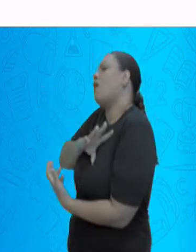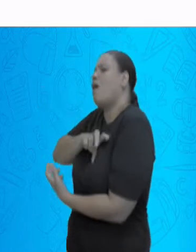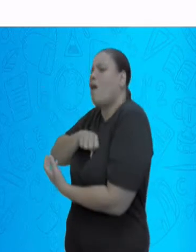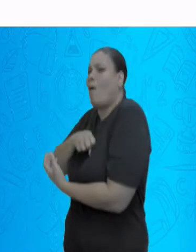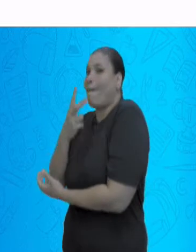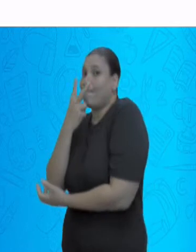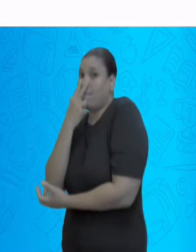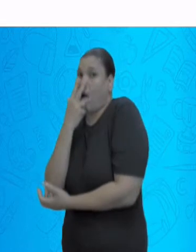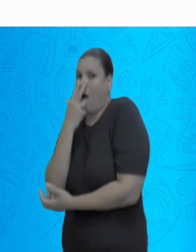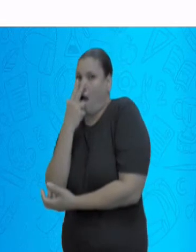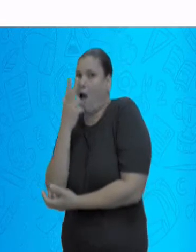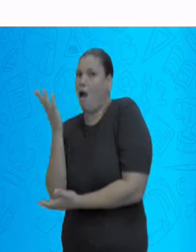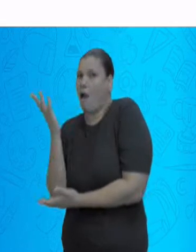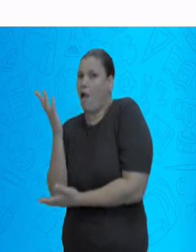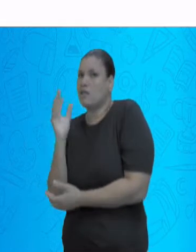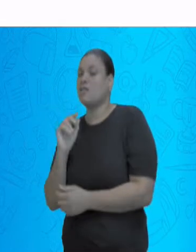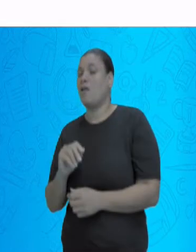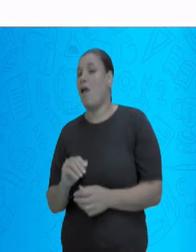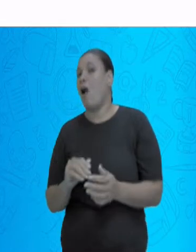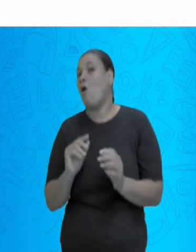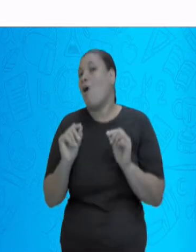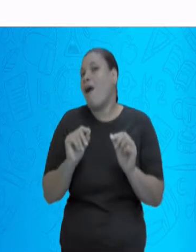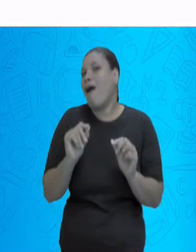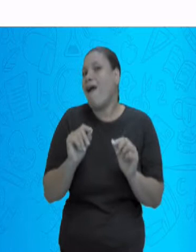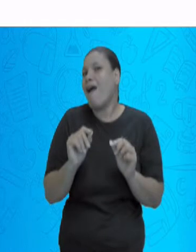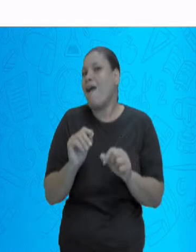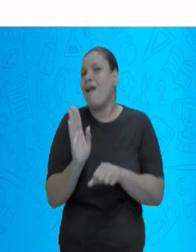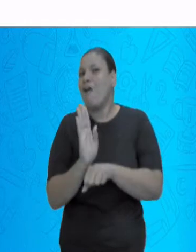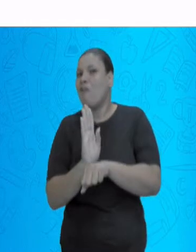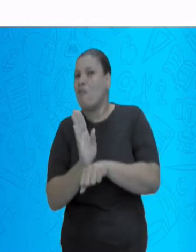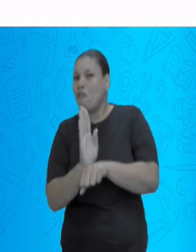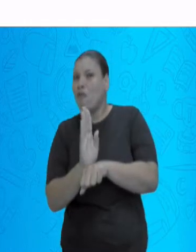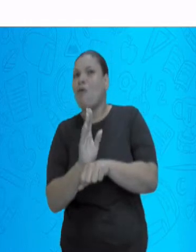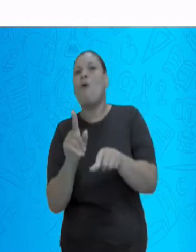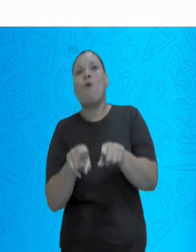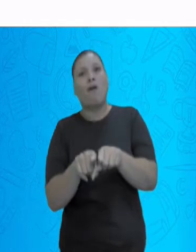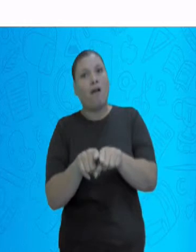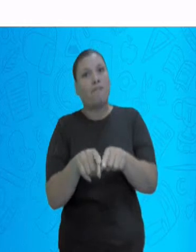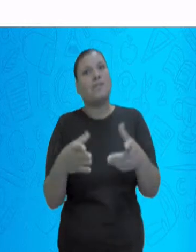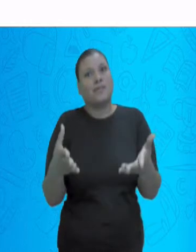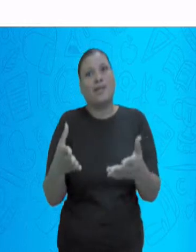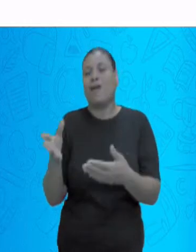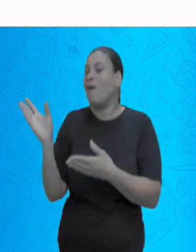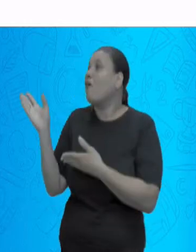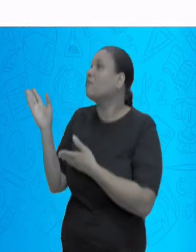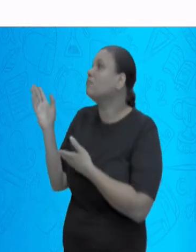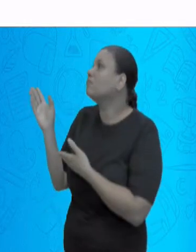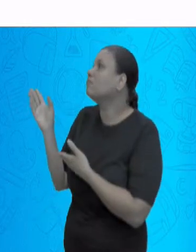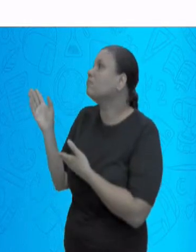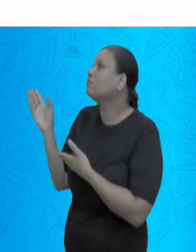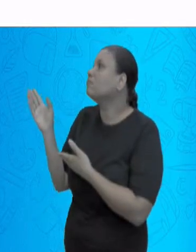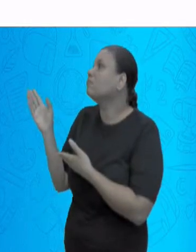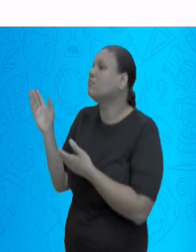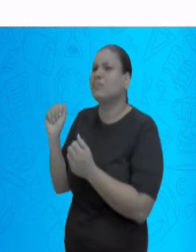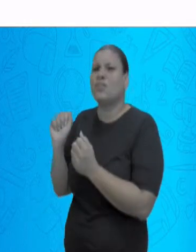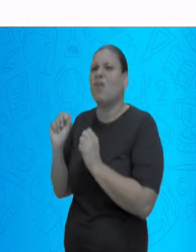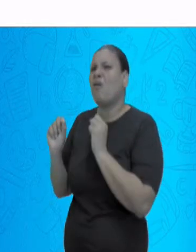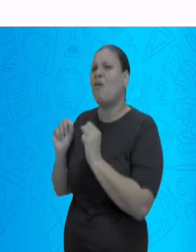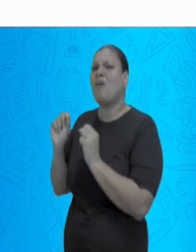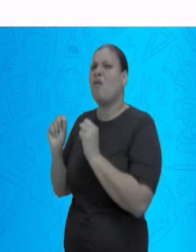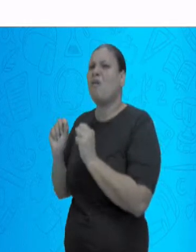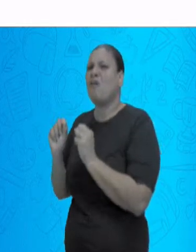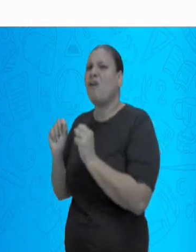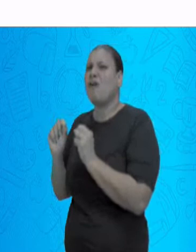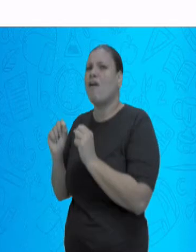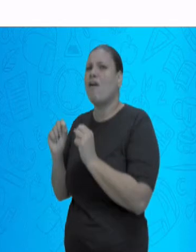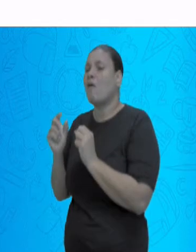amor. Prestem atenção. A posição de joelhos e com os braços abertos sugere uma